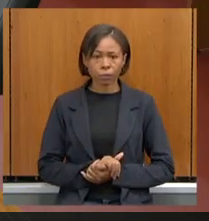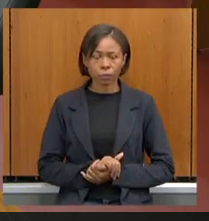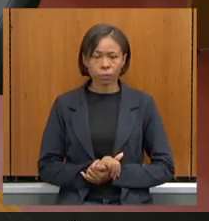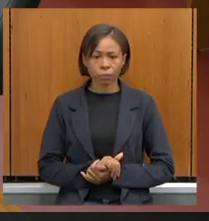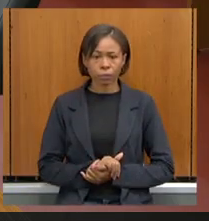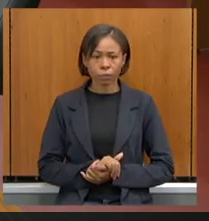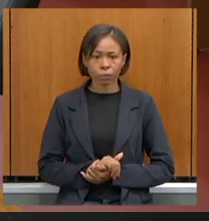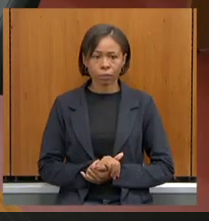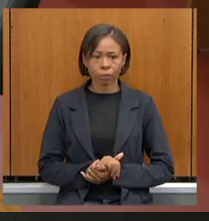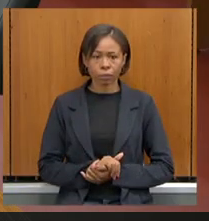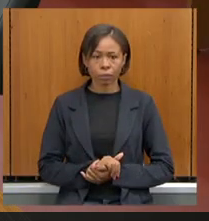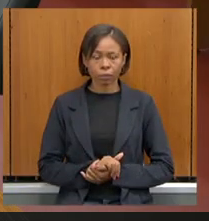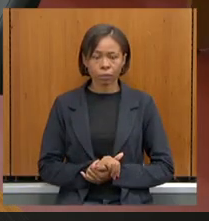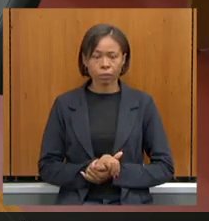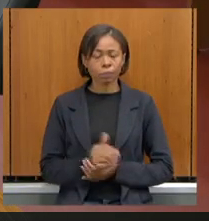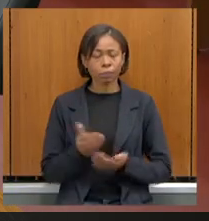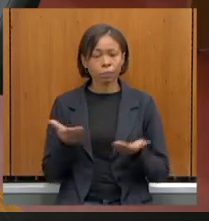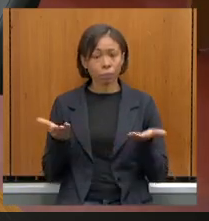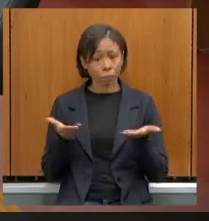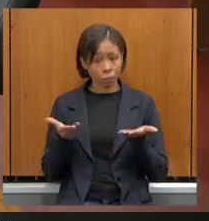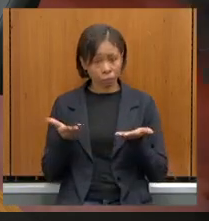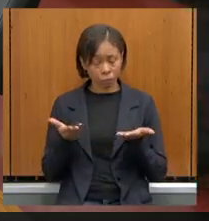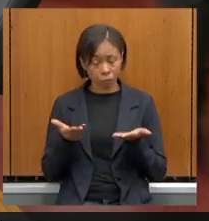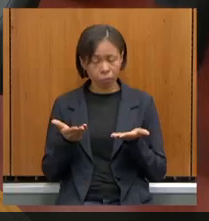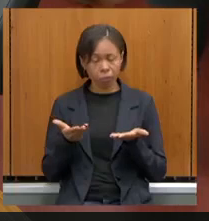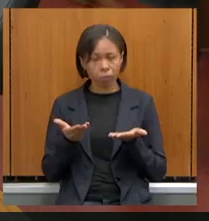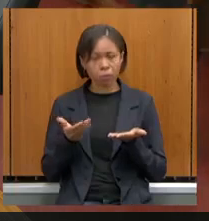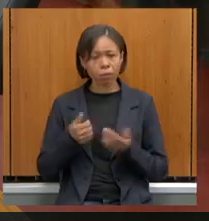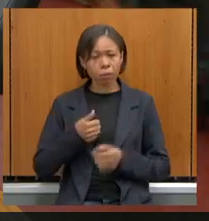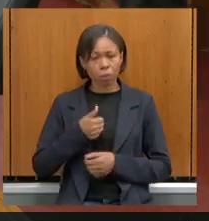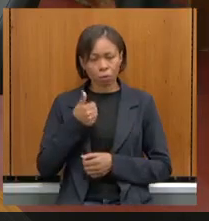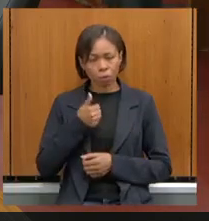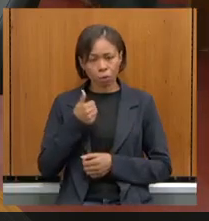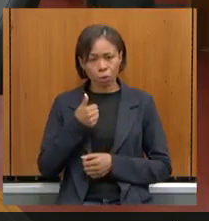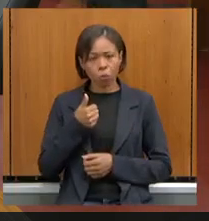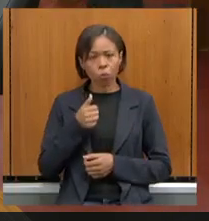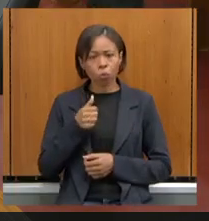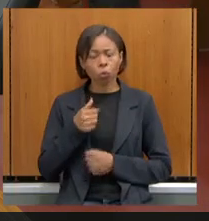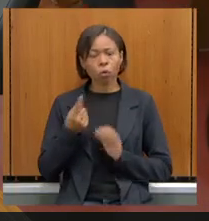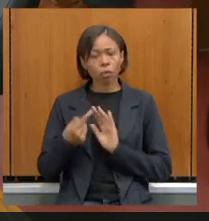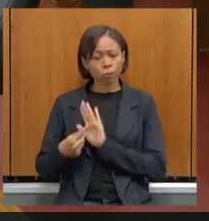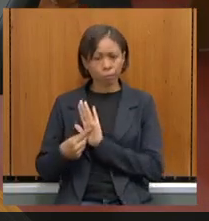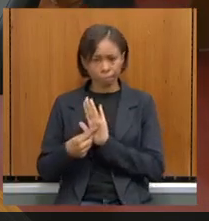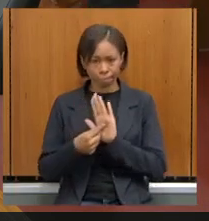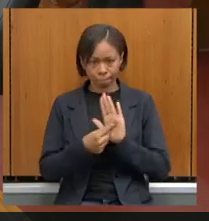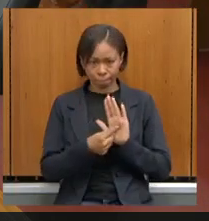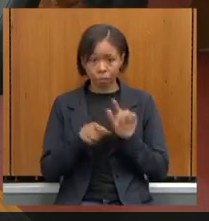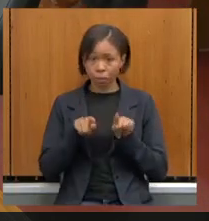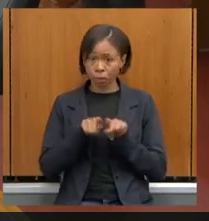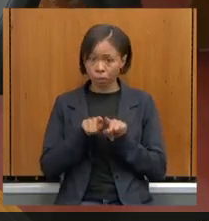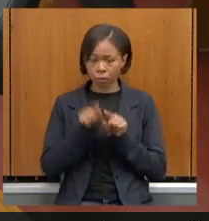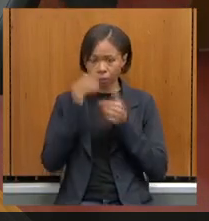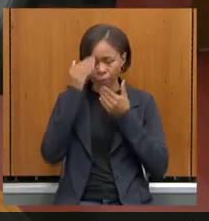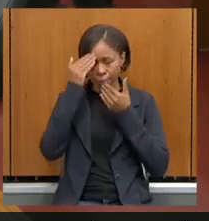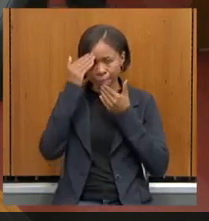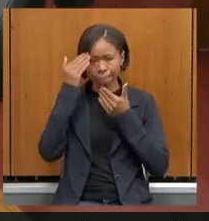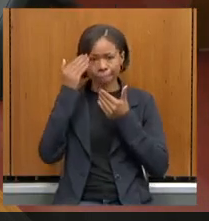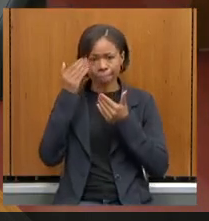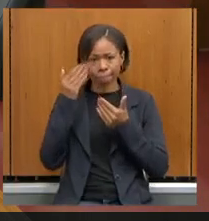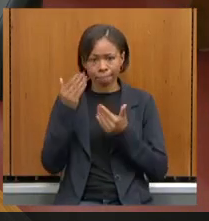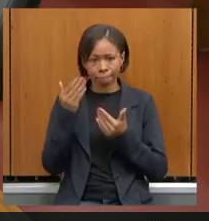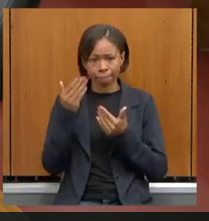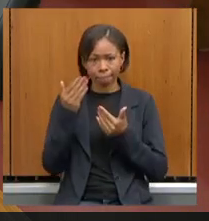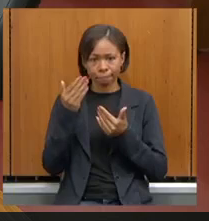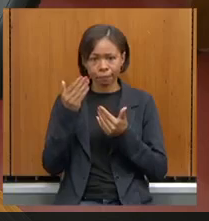Inicialmente, queremos aqui registrar e agradecer a